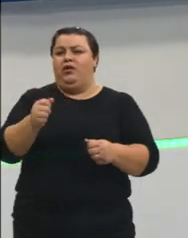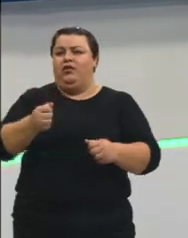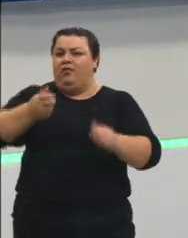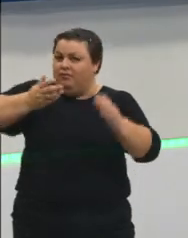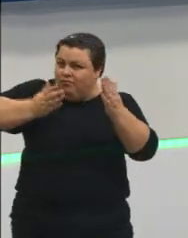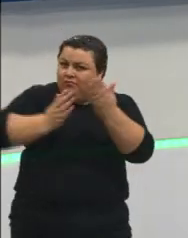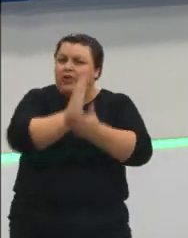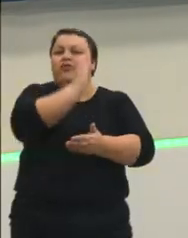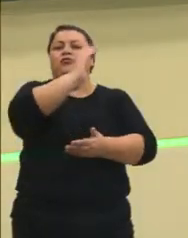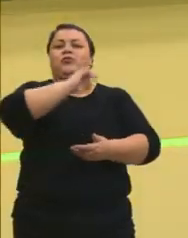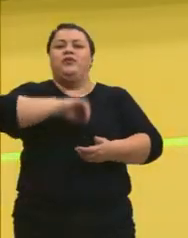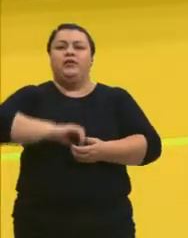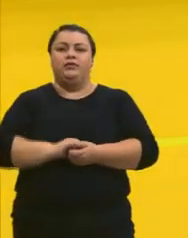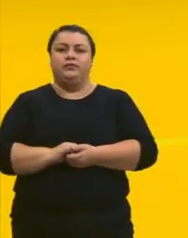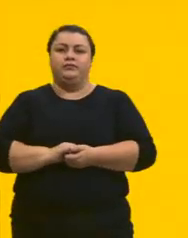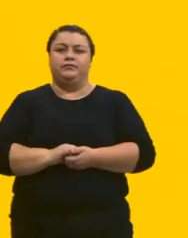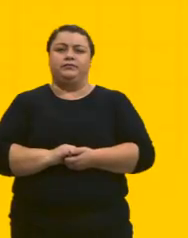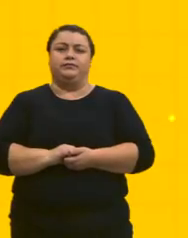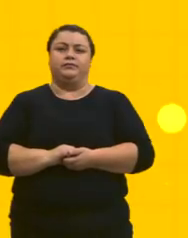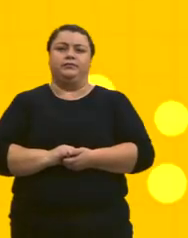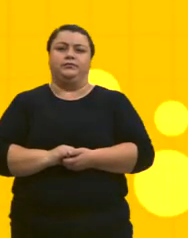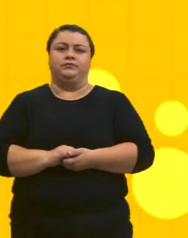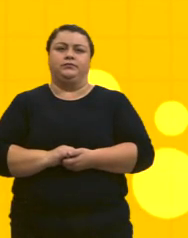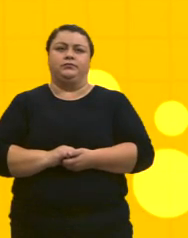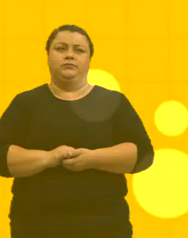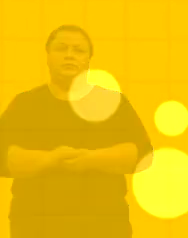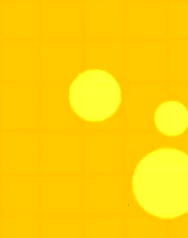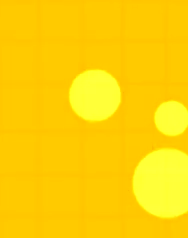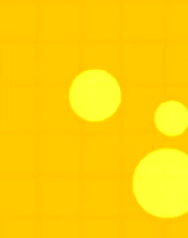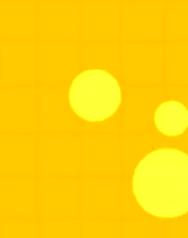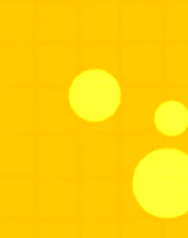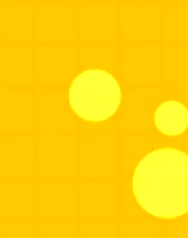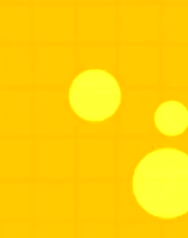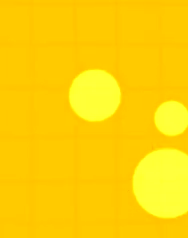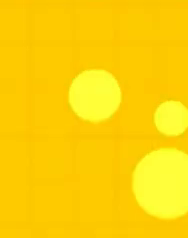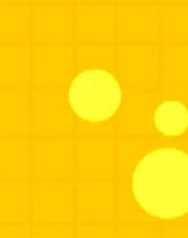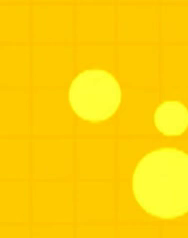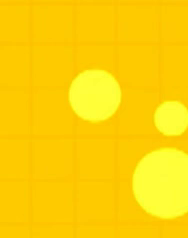partiu passar E aí